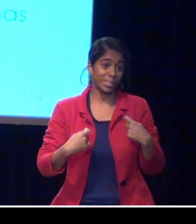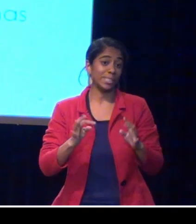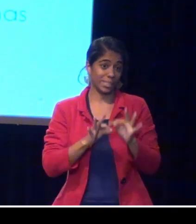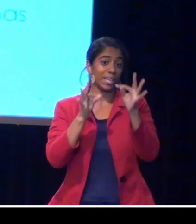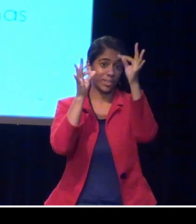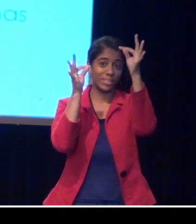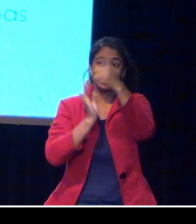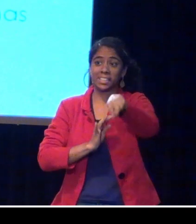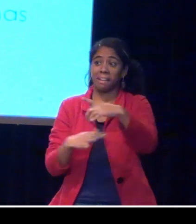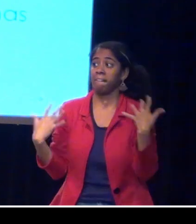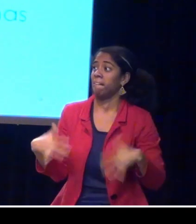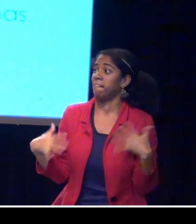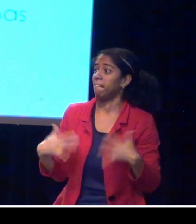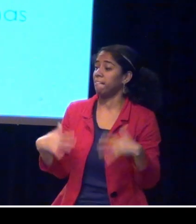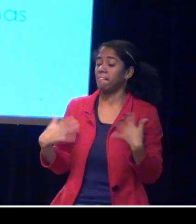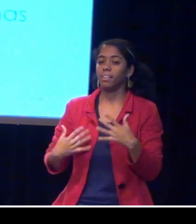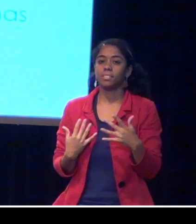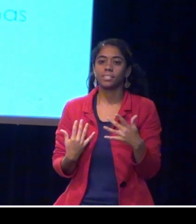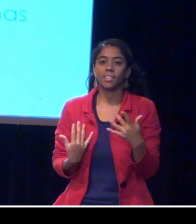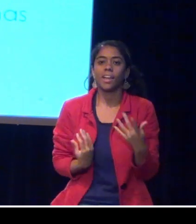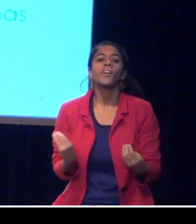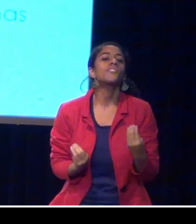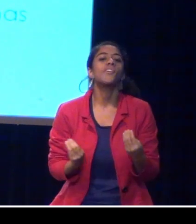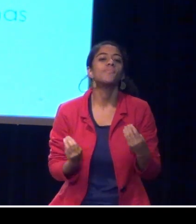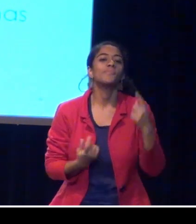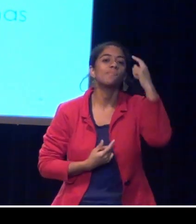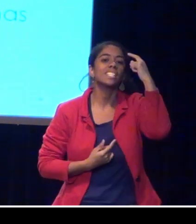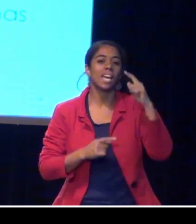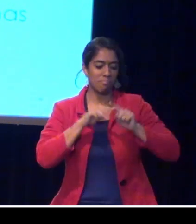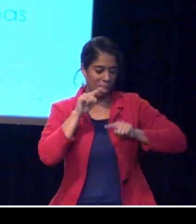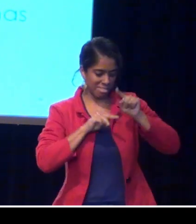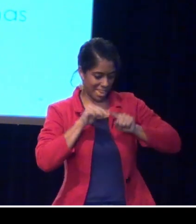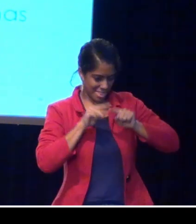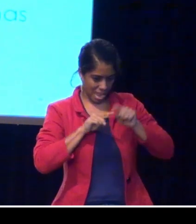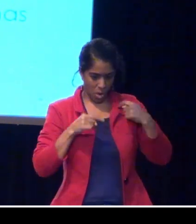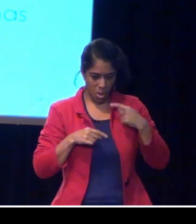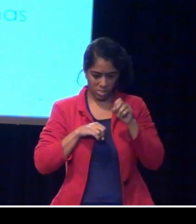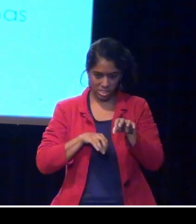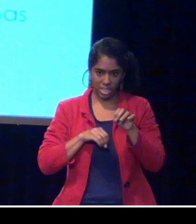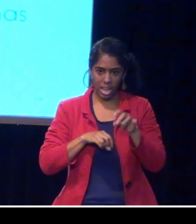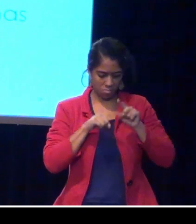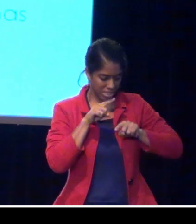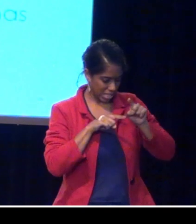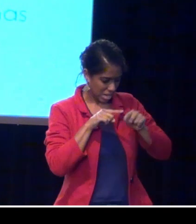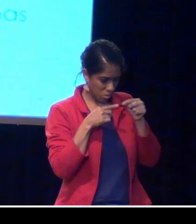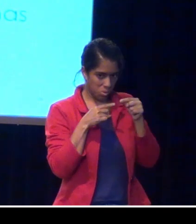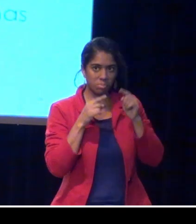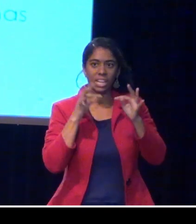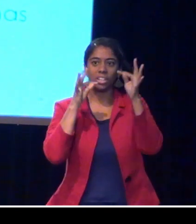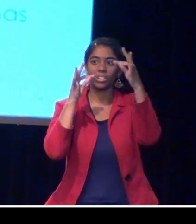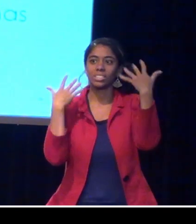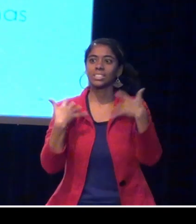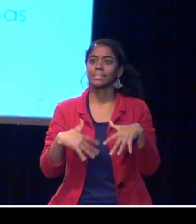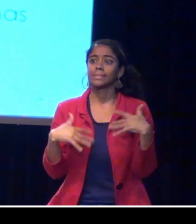tecnologia? Como que eu vou produzir um material pensando em tecnologia? A gente tem uma certa reação